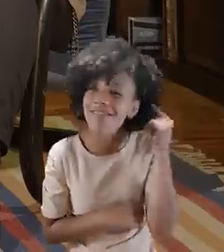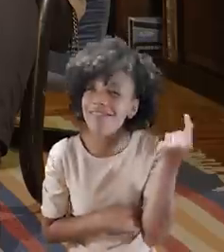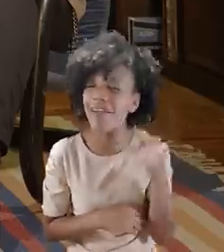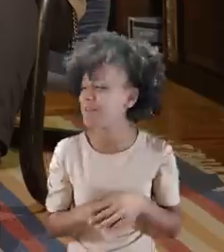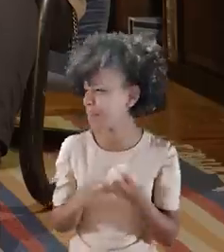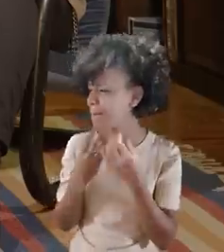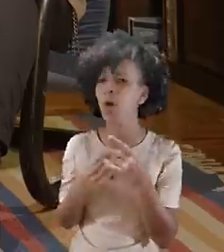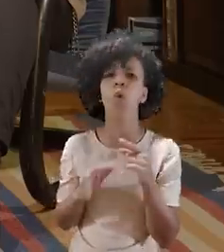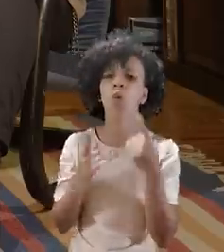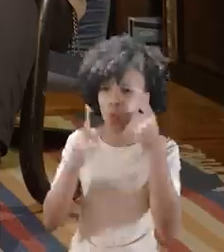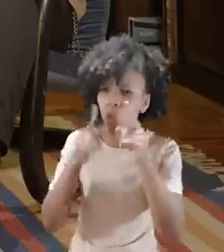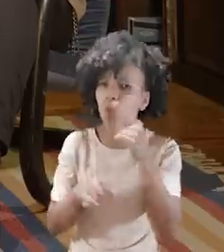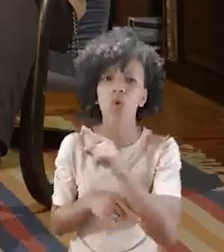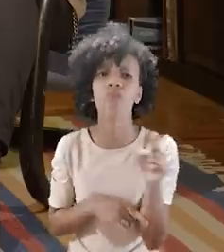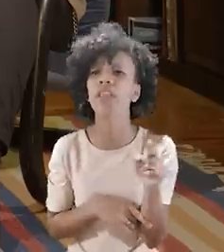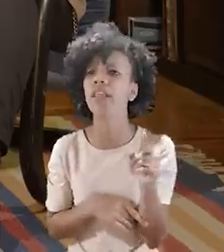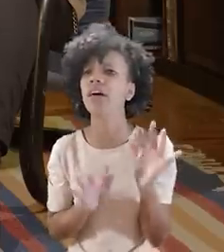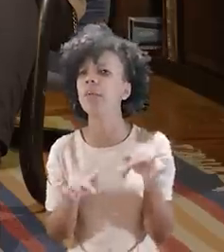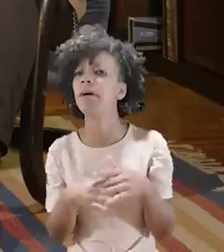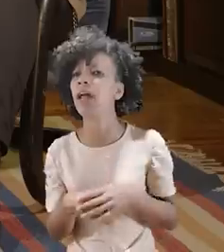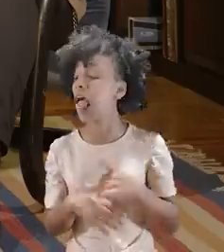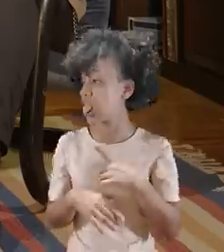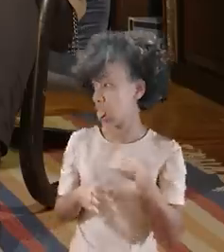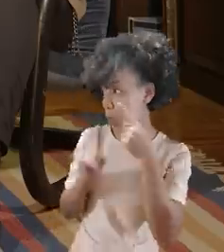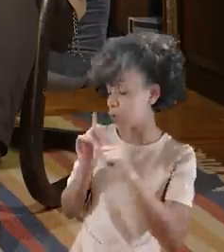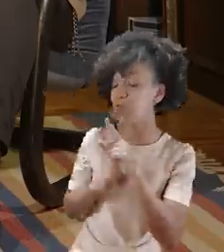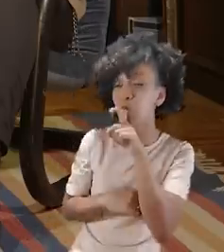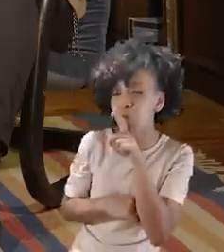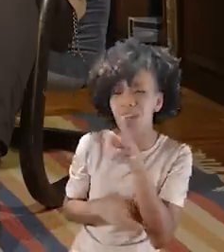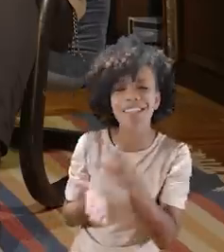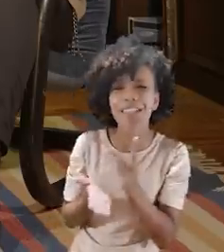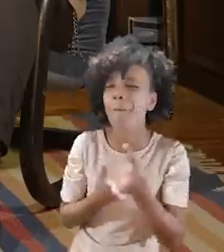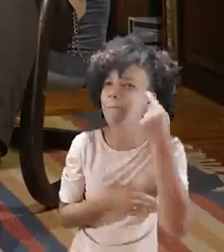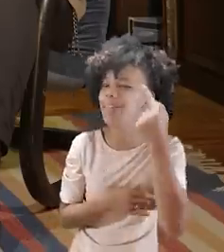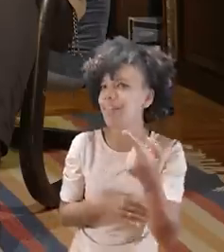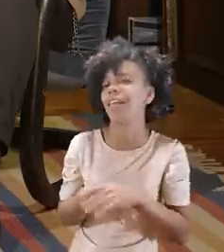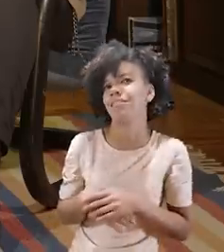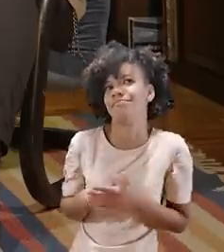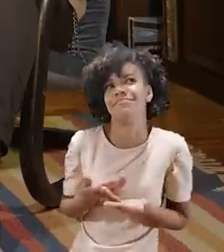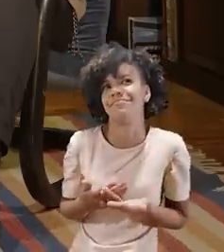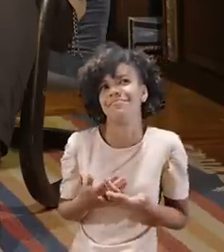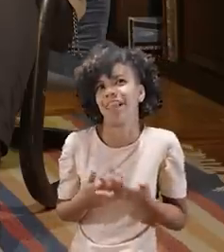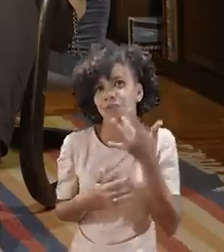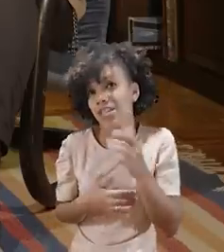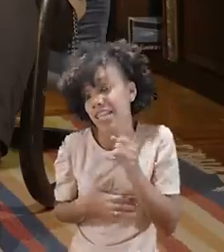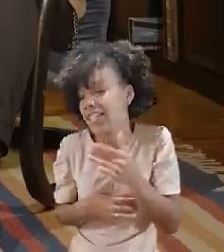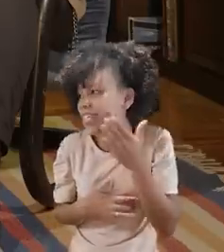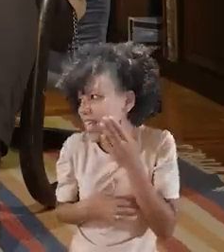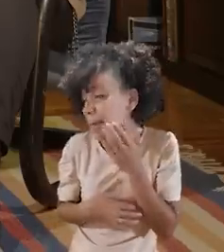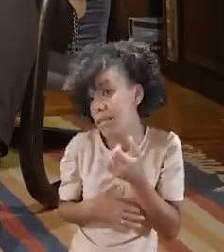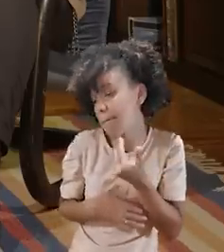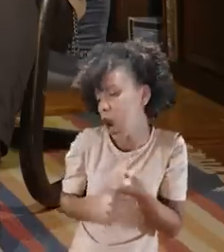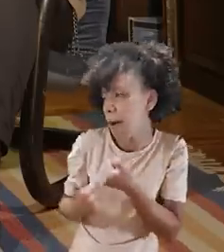Tá bom mano é Alguém tem uma dúvida aí para não tem uma dúvida junto Deus que eu sempre pensei isso eu não sei ele também não acho que ele